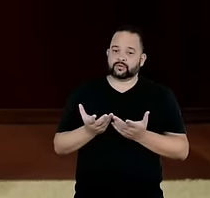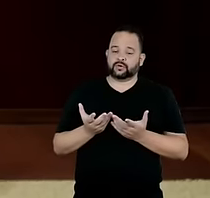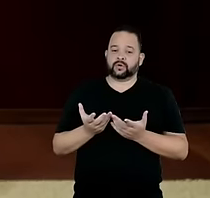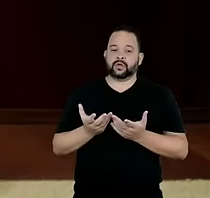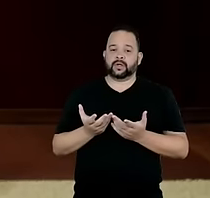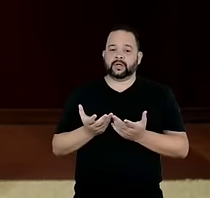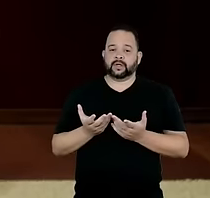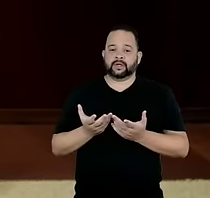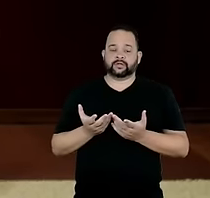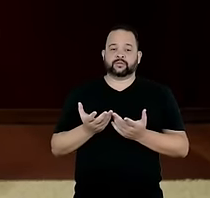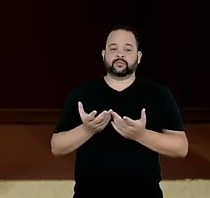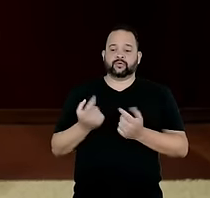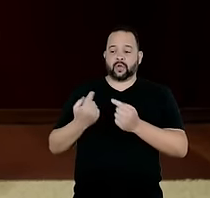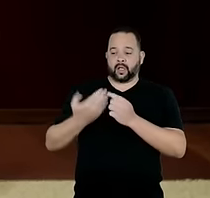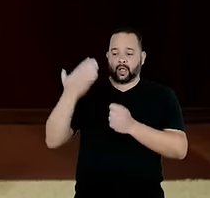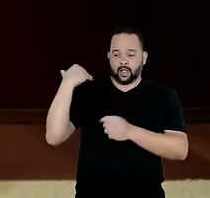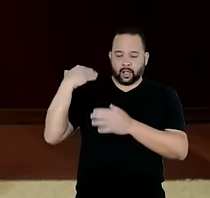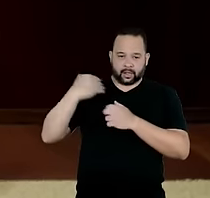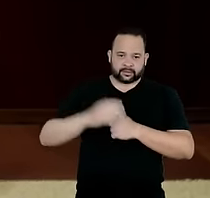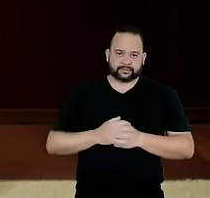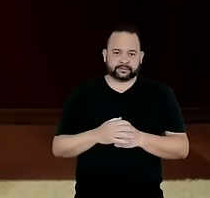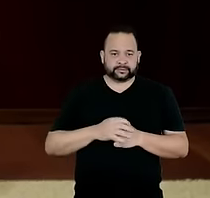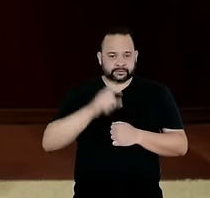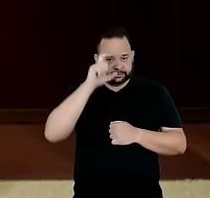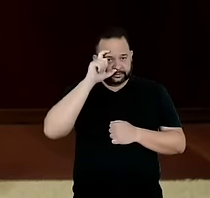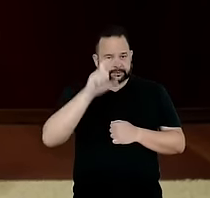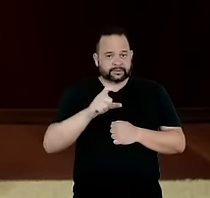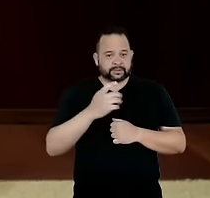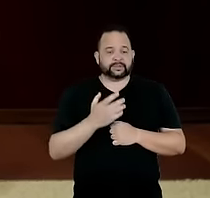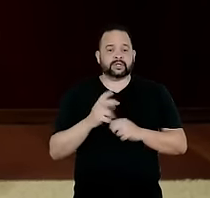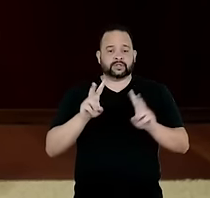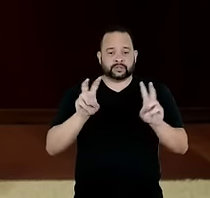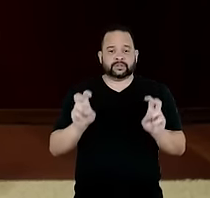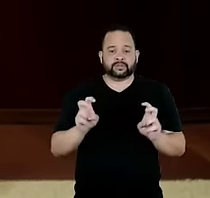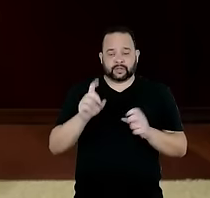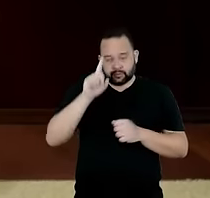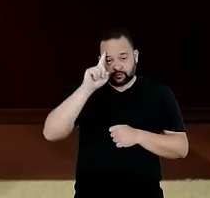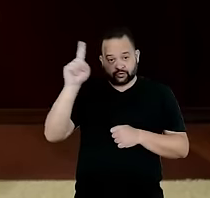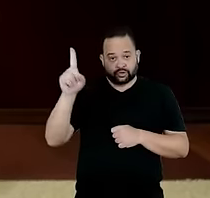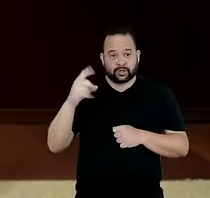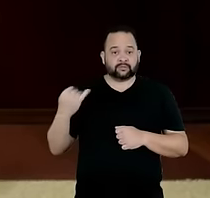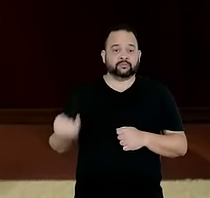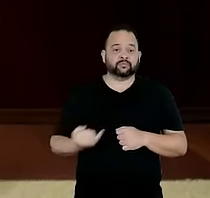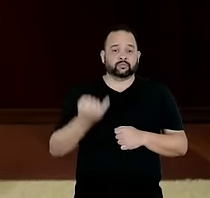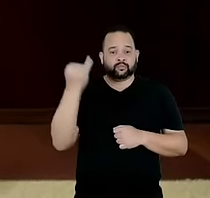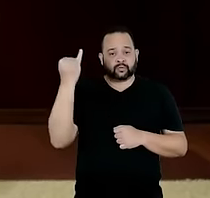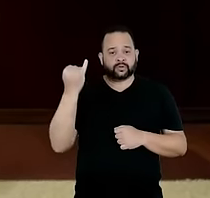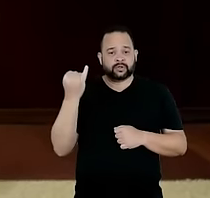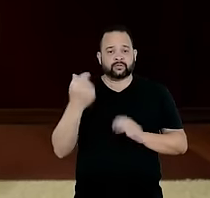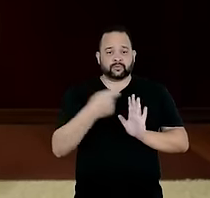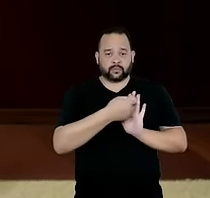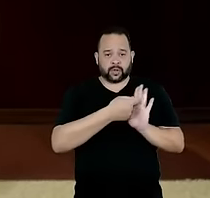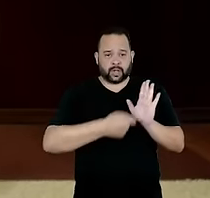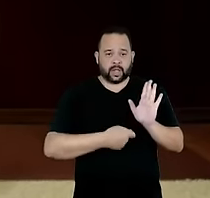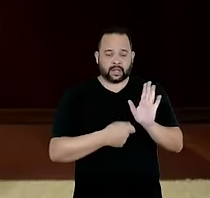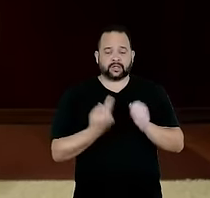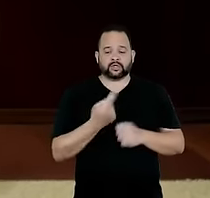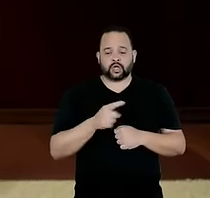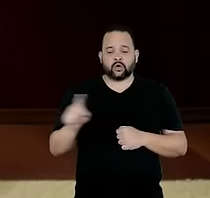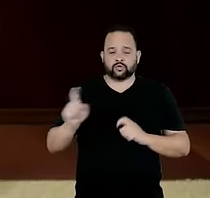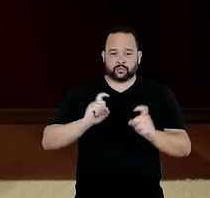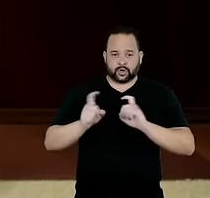é interessante nesse assunto né que a gente tá num dia marcante porque acabou de sair a ata da última reunião no cupom